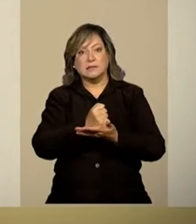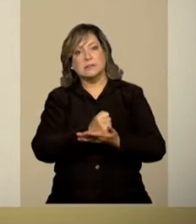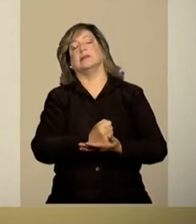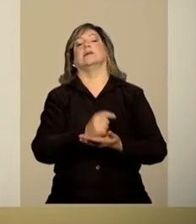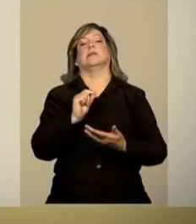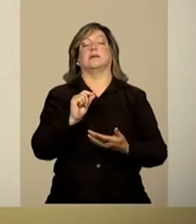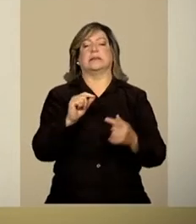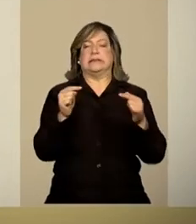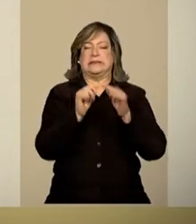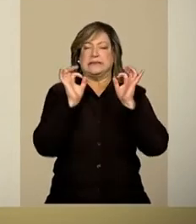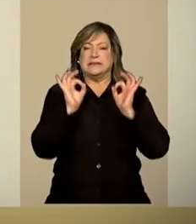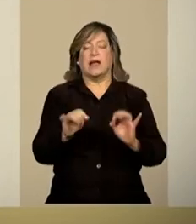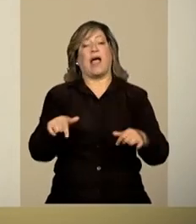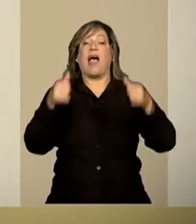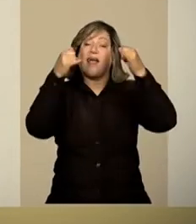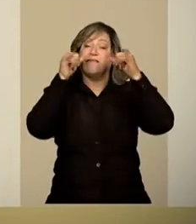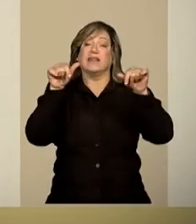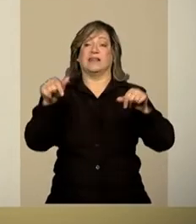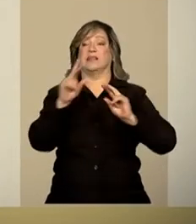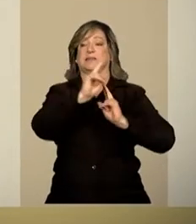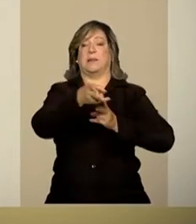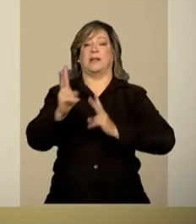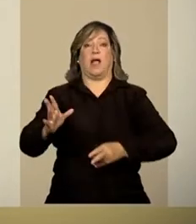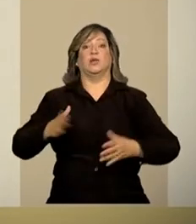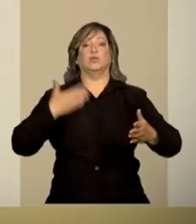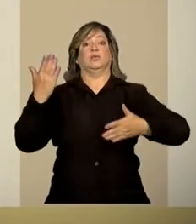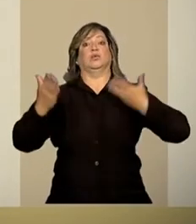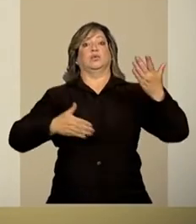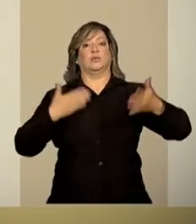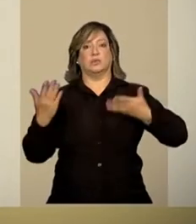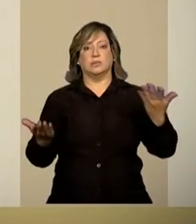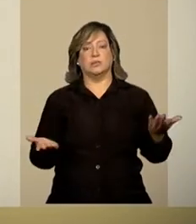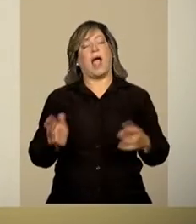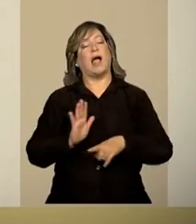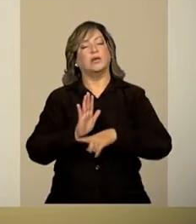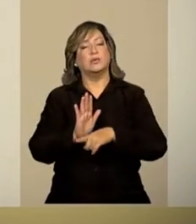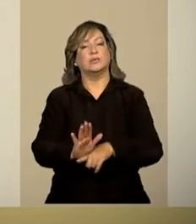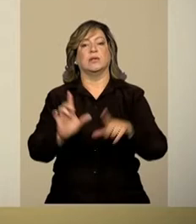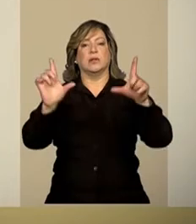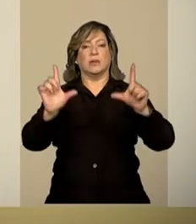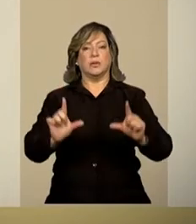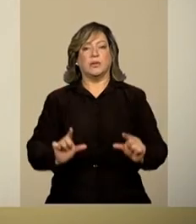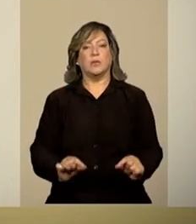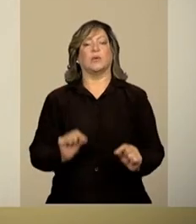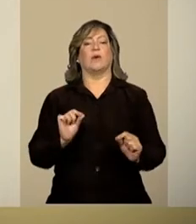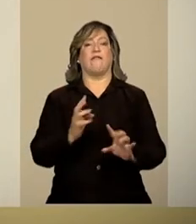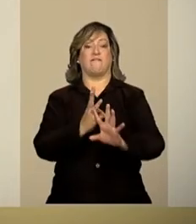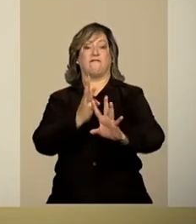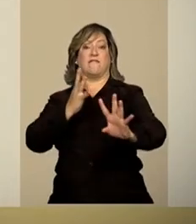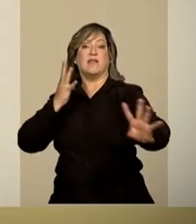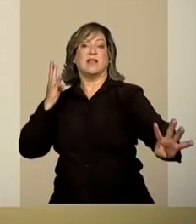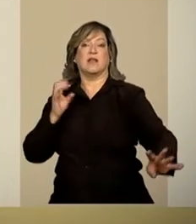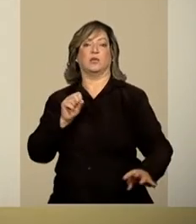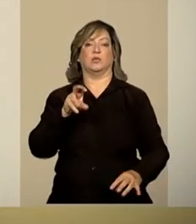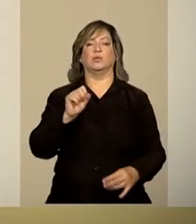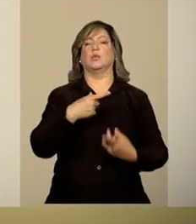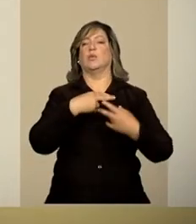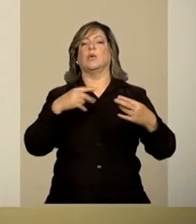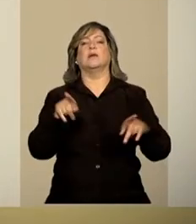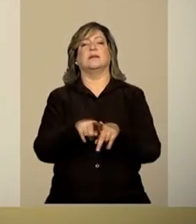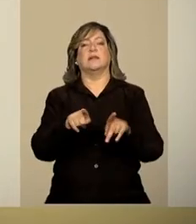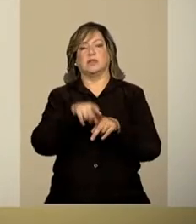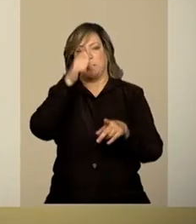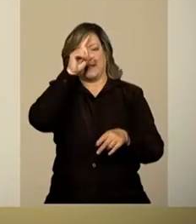e nós evitamos essas internações subidas e ainda ajudamos a reduzir as filas nos nossos hospitais